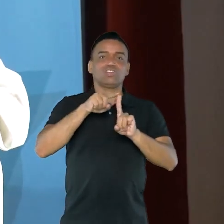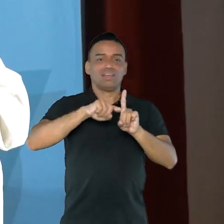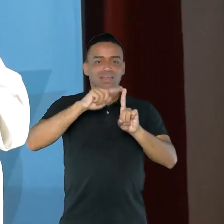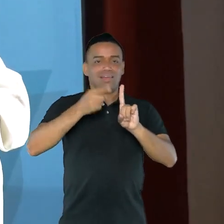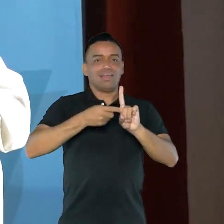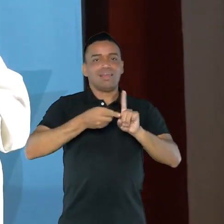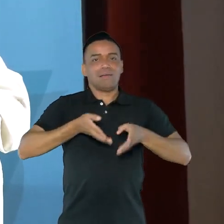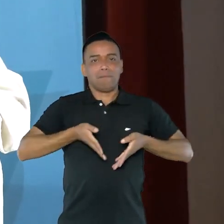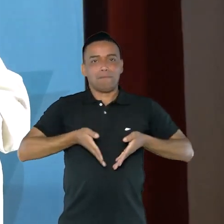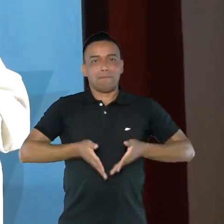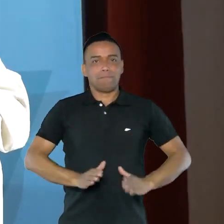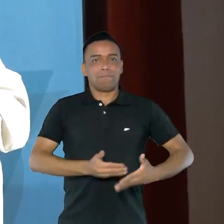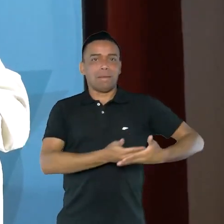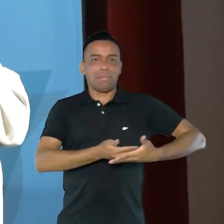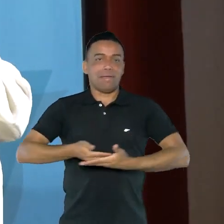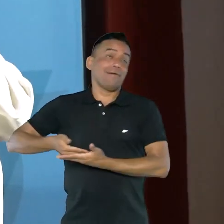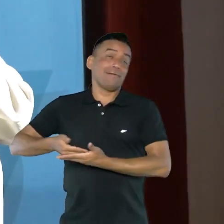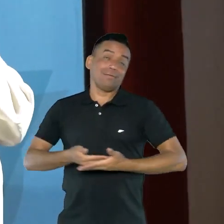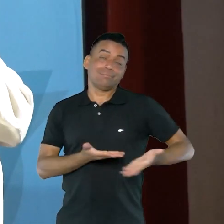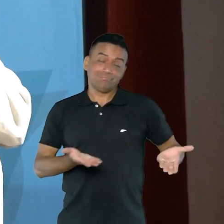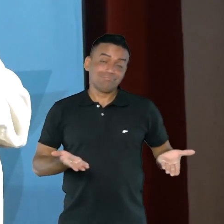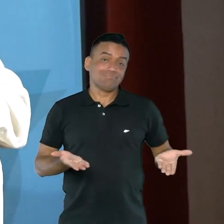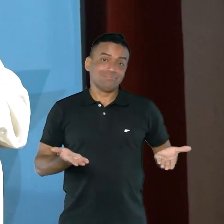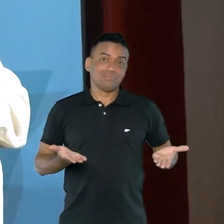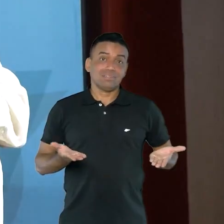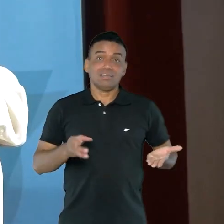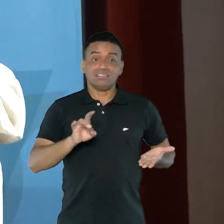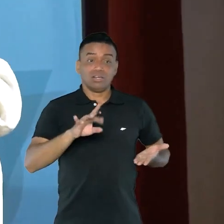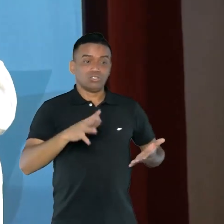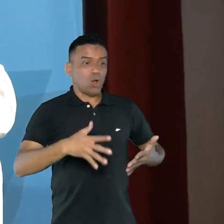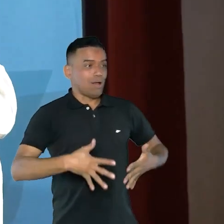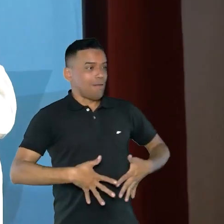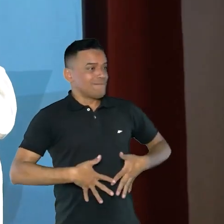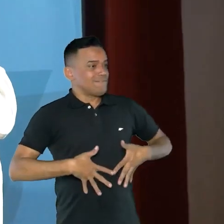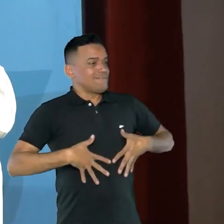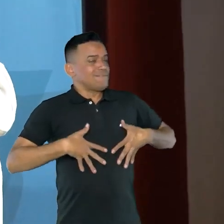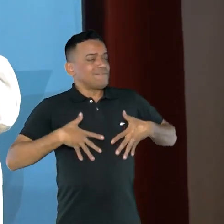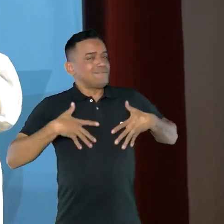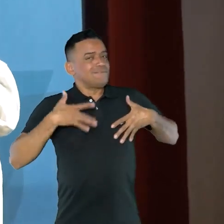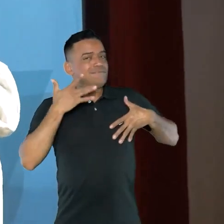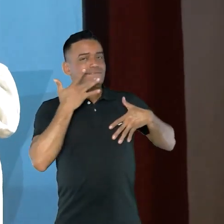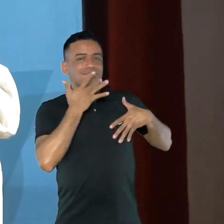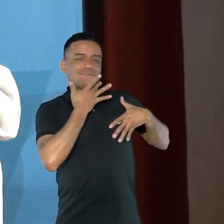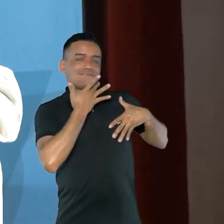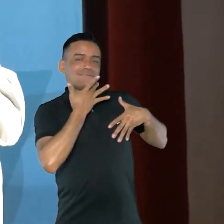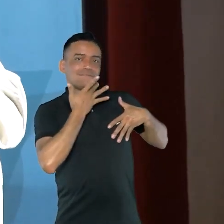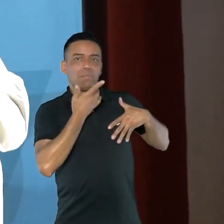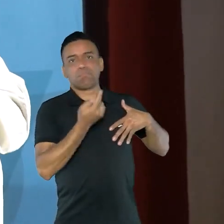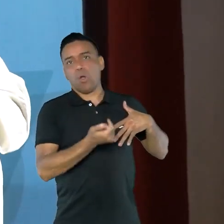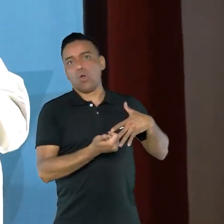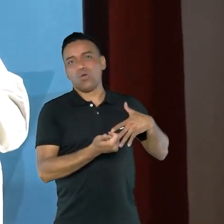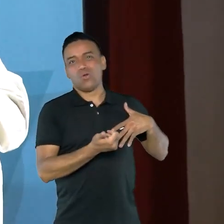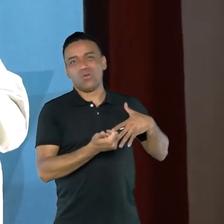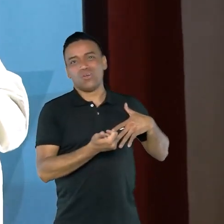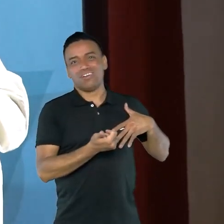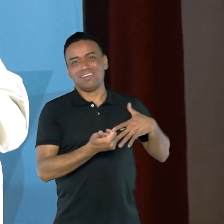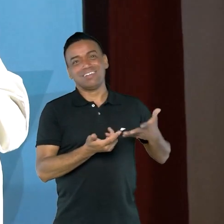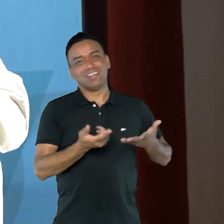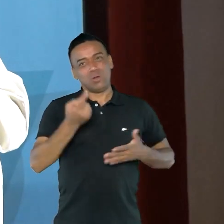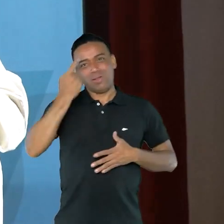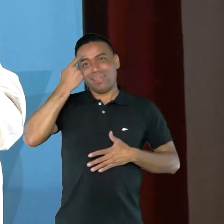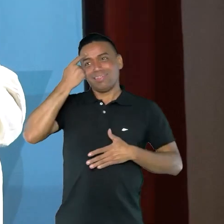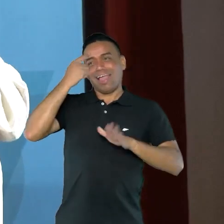reprodução. De modo que só por prazer parecia pouca coisa, né? Então, toda essa ideia que até